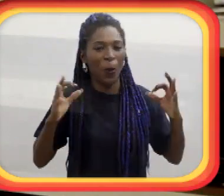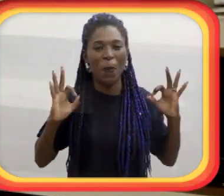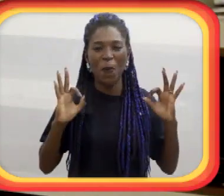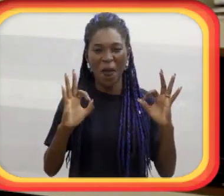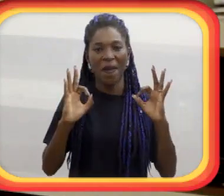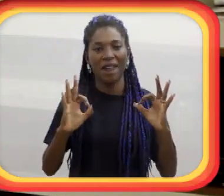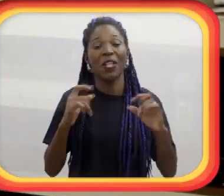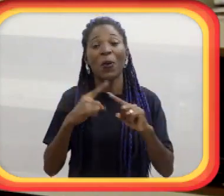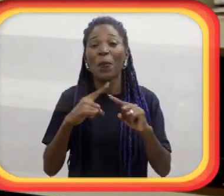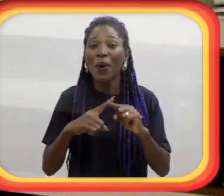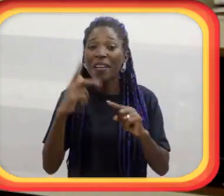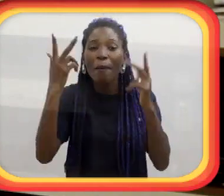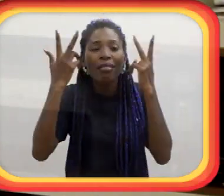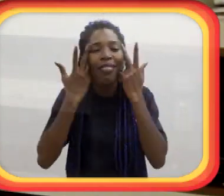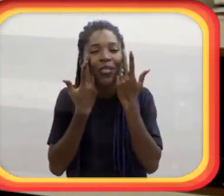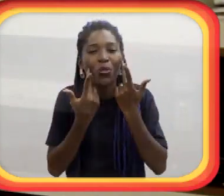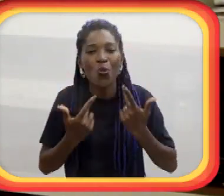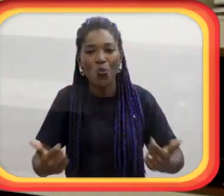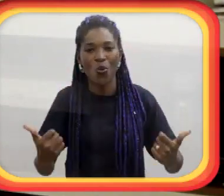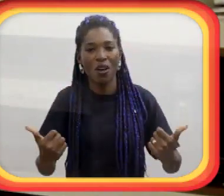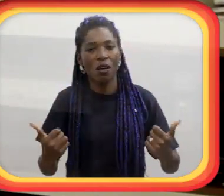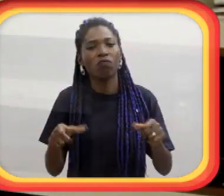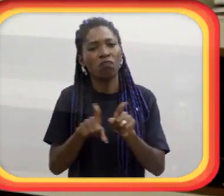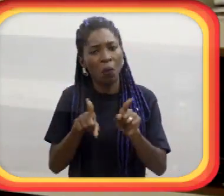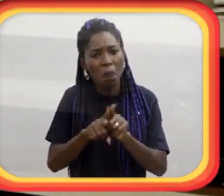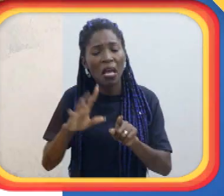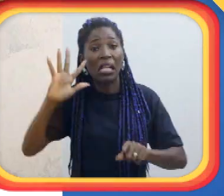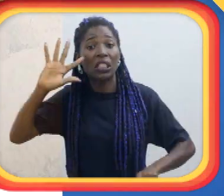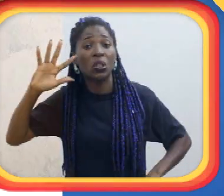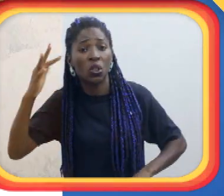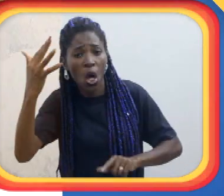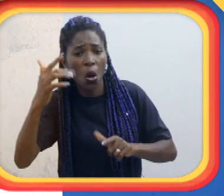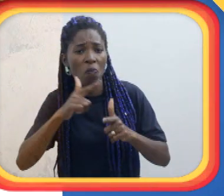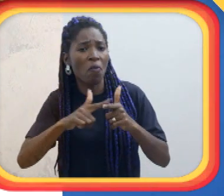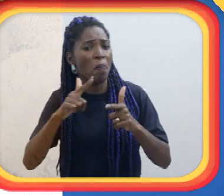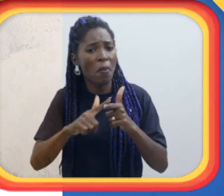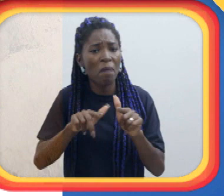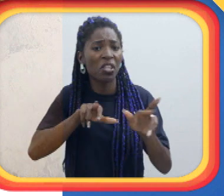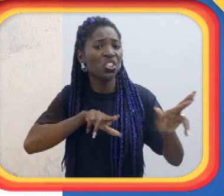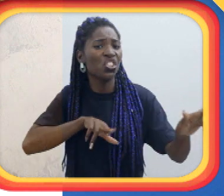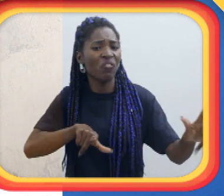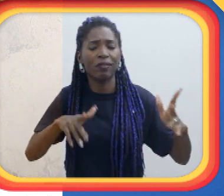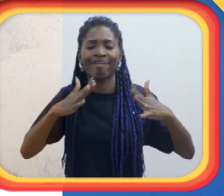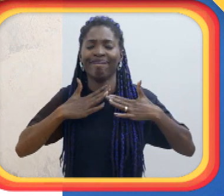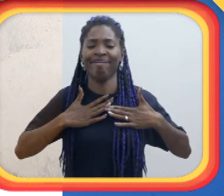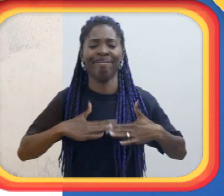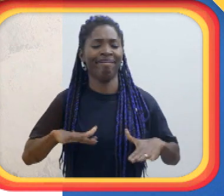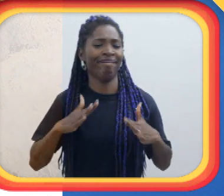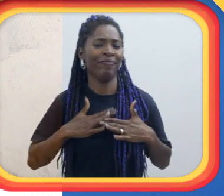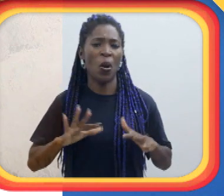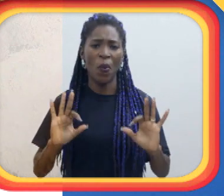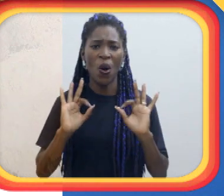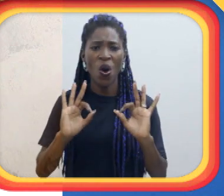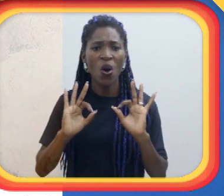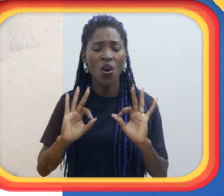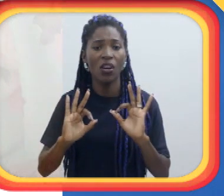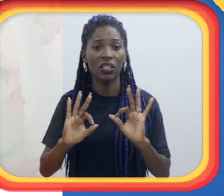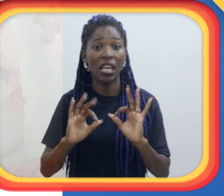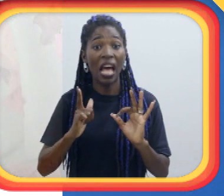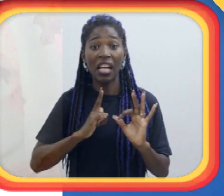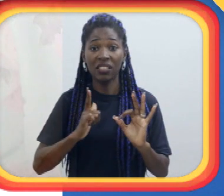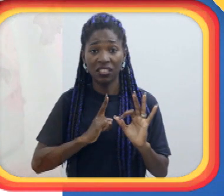baile. Elas lidam com isso com muita naturalidade, resolvem as diferenças delas com muita